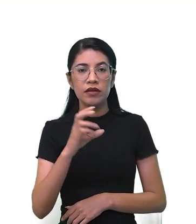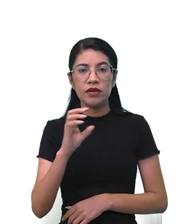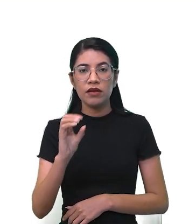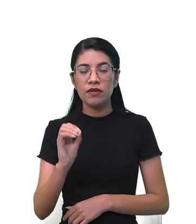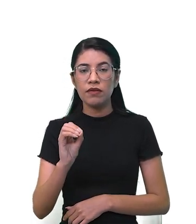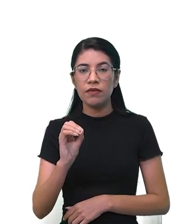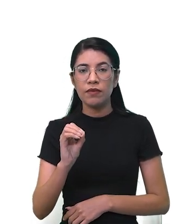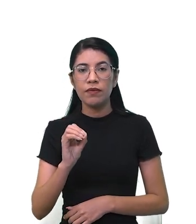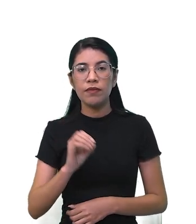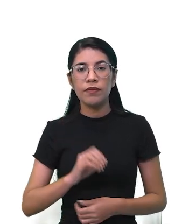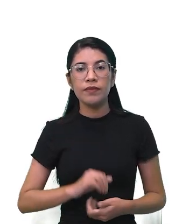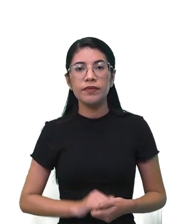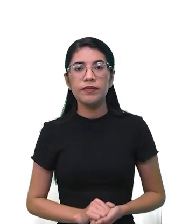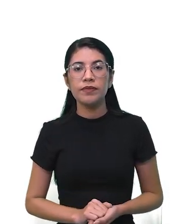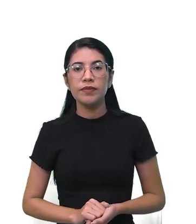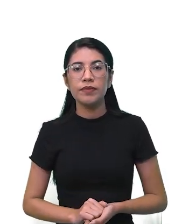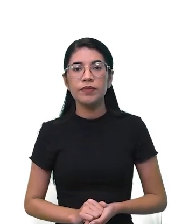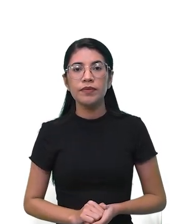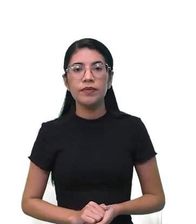150 graus.